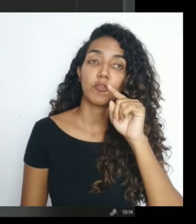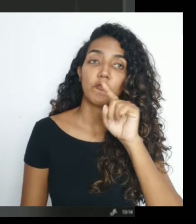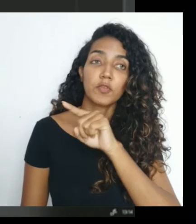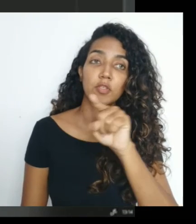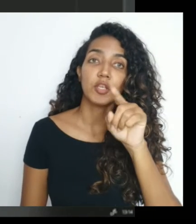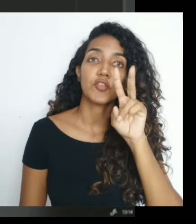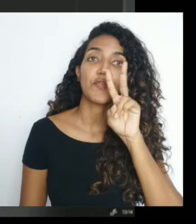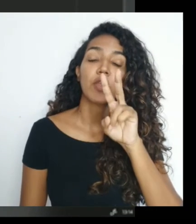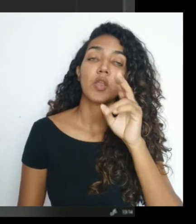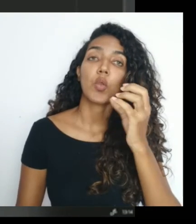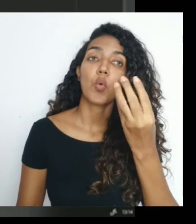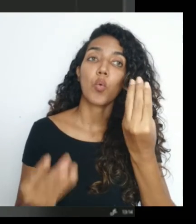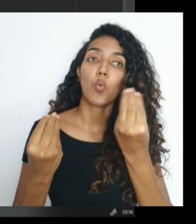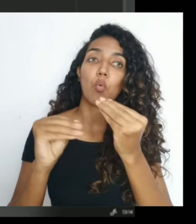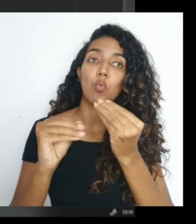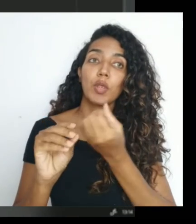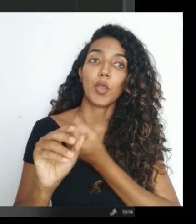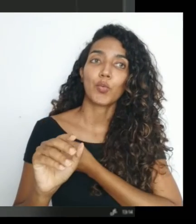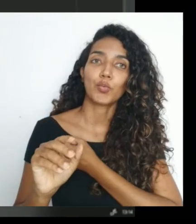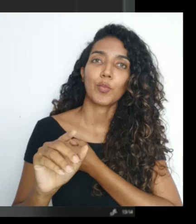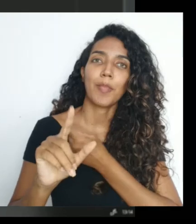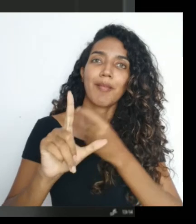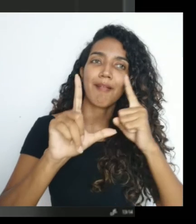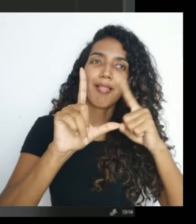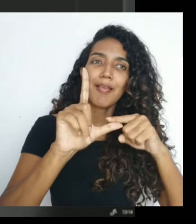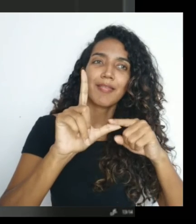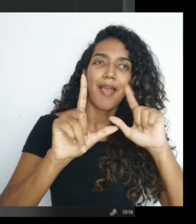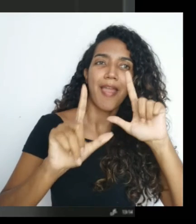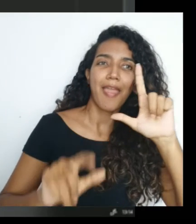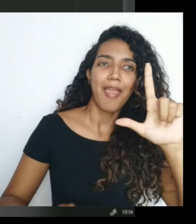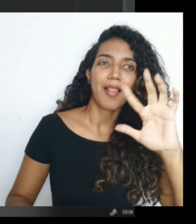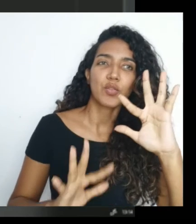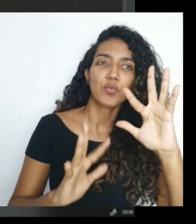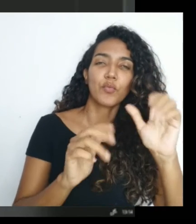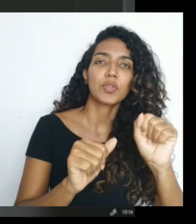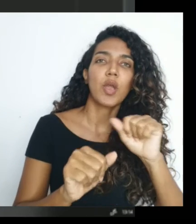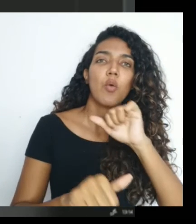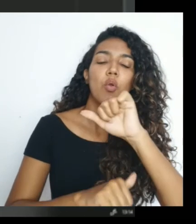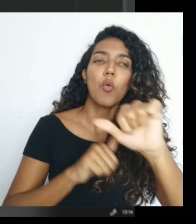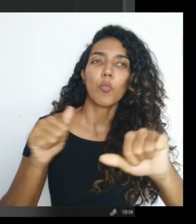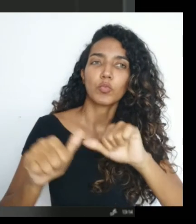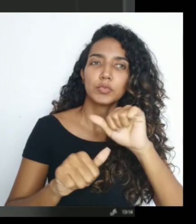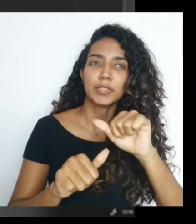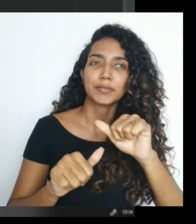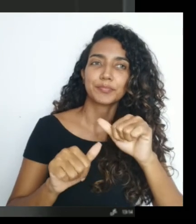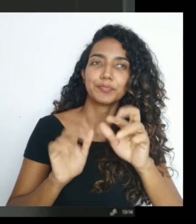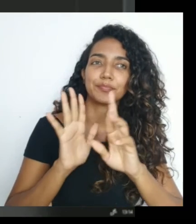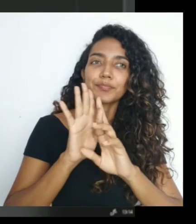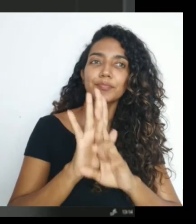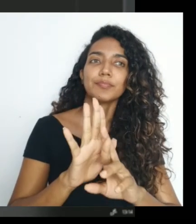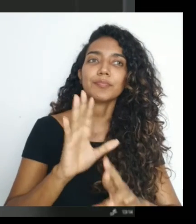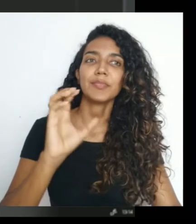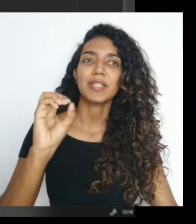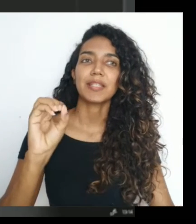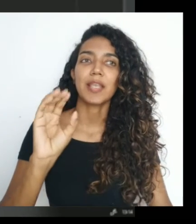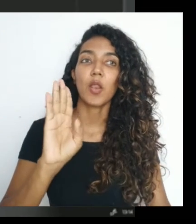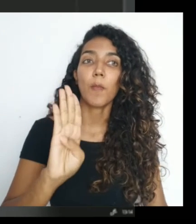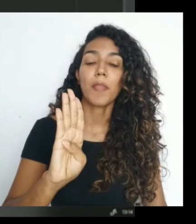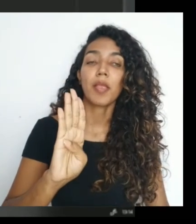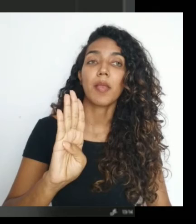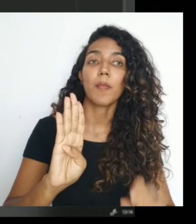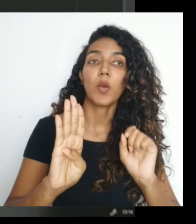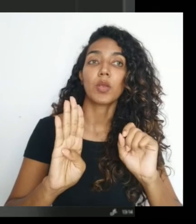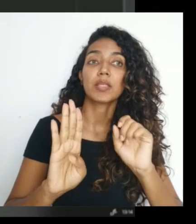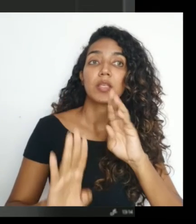literais, tá? Veja que tem um Lzinho aqui no final. Eu alterei de propósito essa representação de 0b para ser um byte grande o suficiente, para